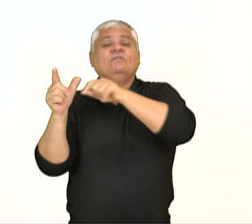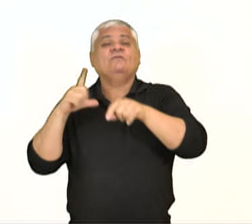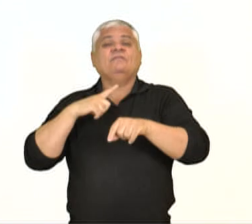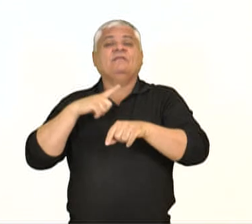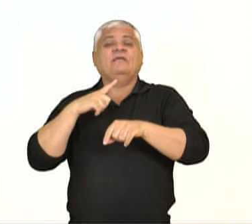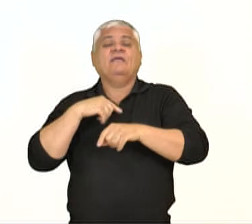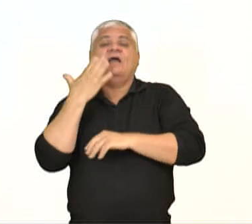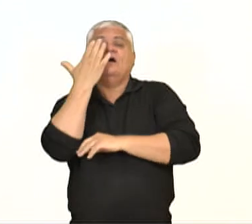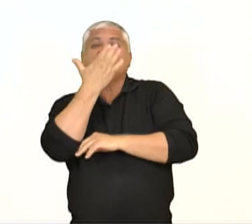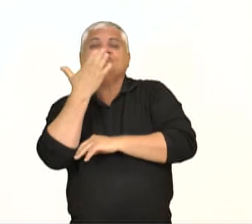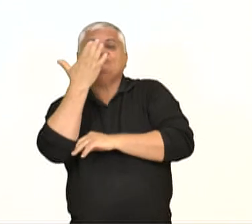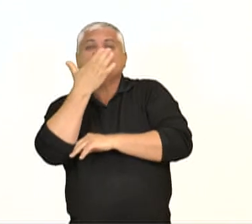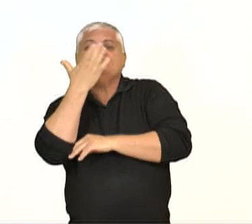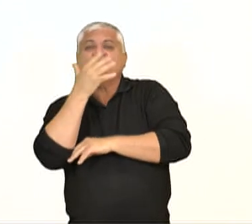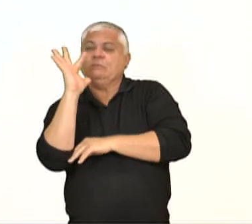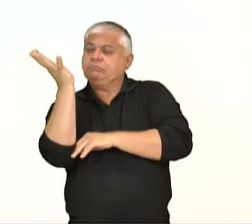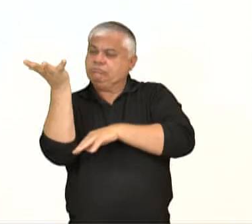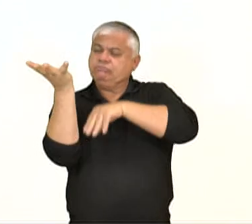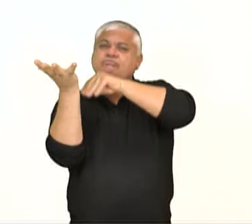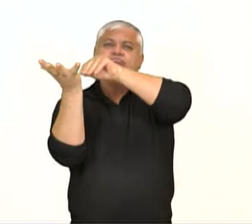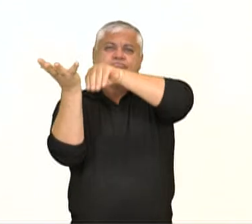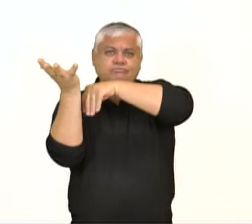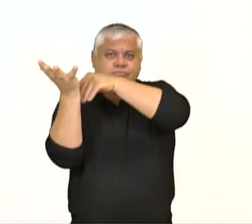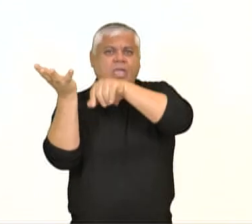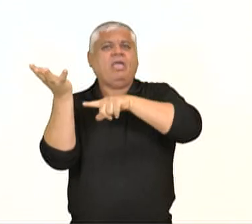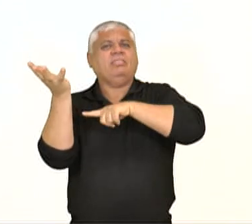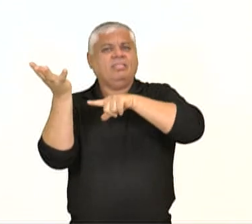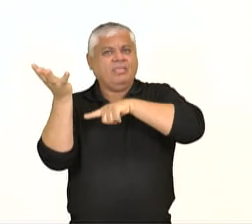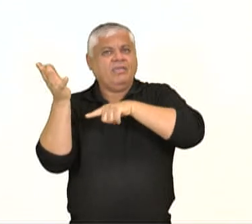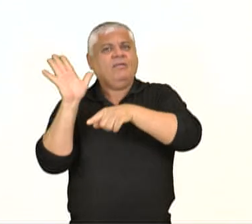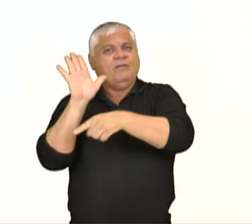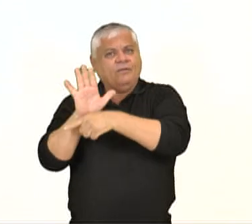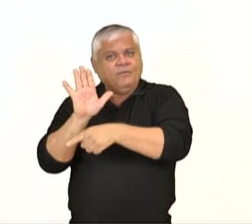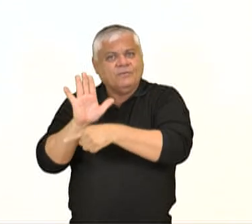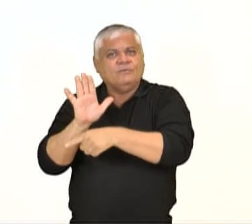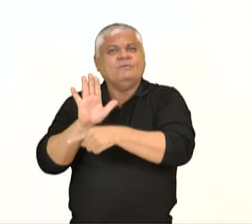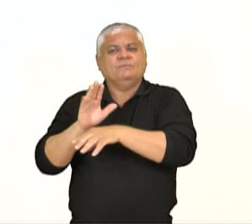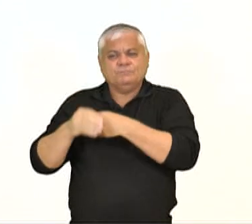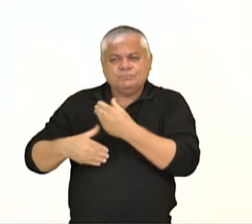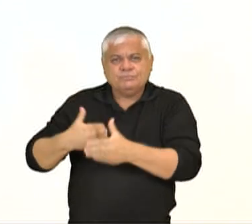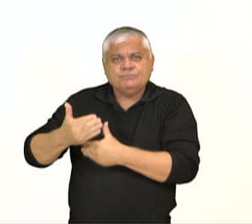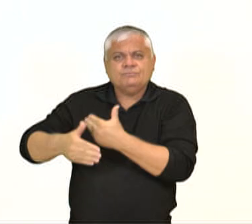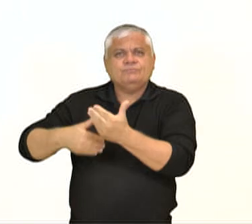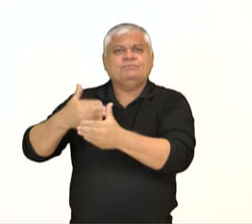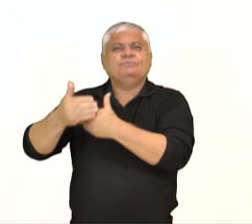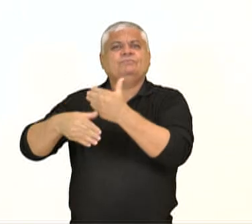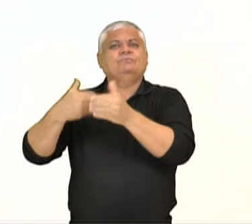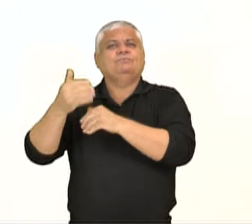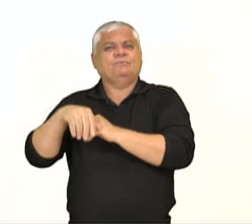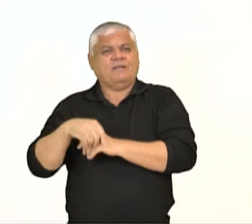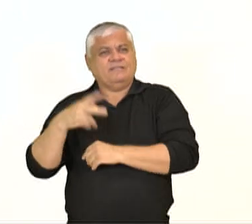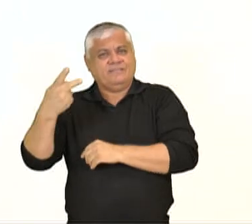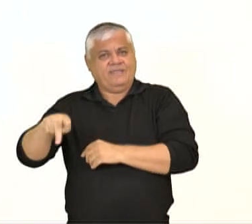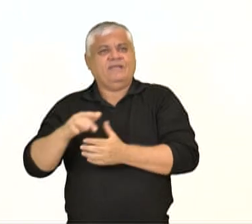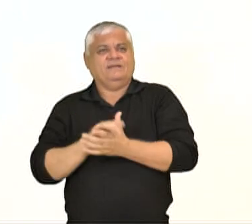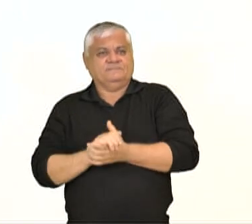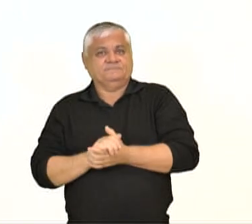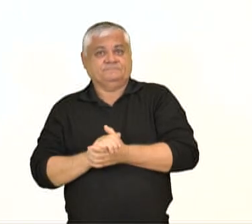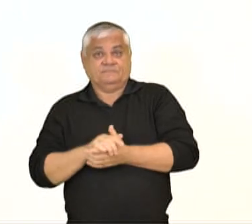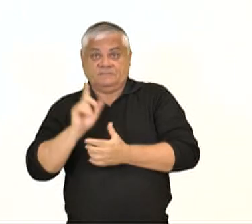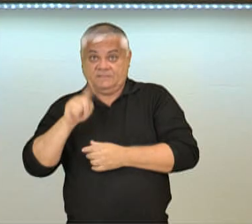fotossíntese, ele é aproveitado como uma fonte de energia para a planta durante o processo da respiração celular. Então, veja